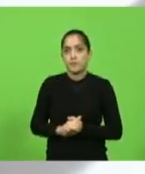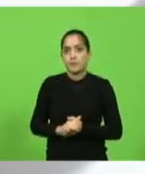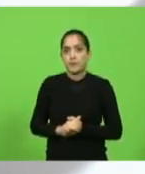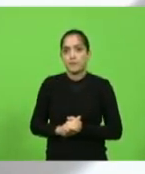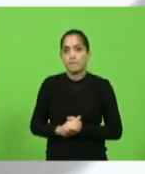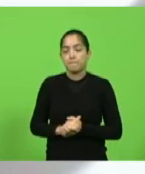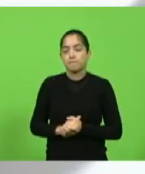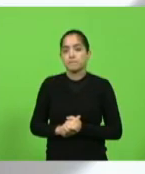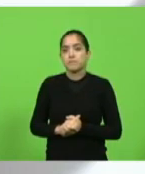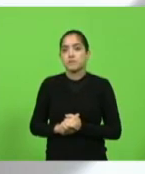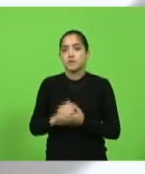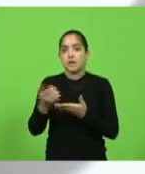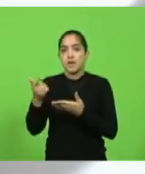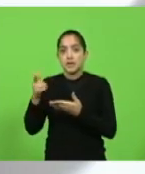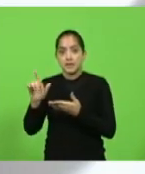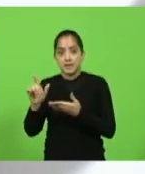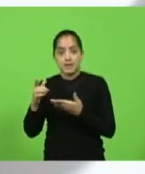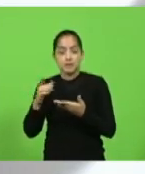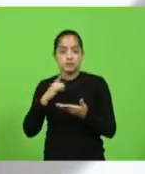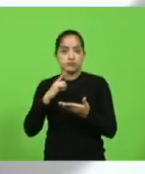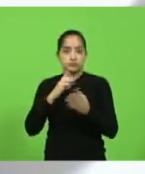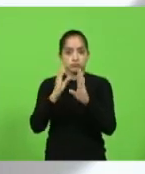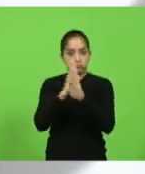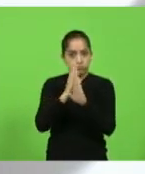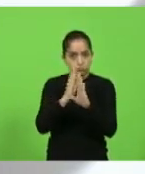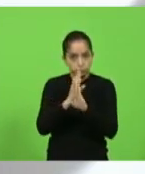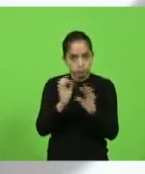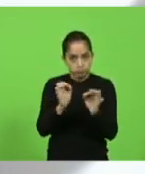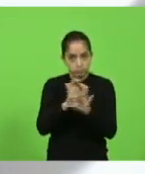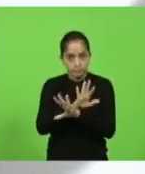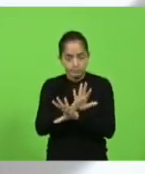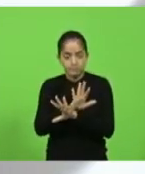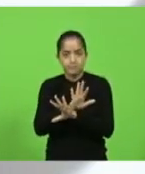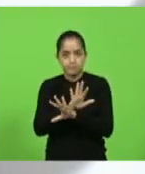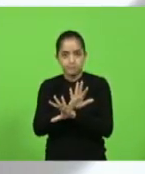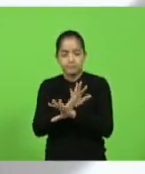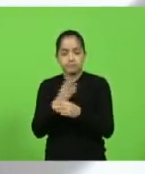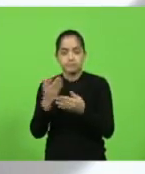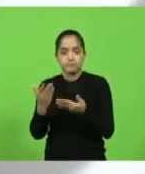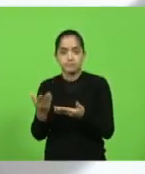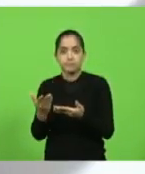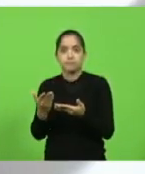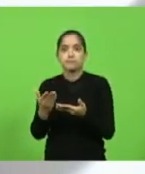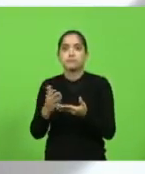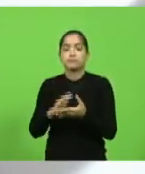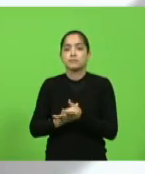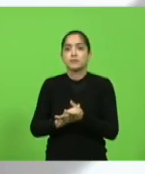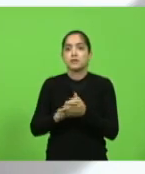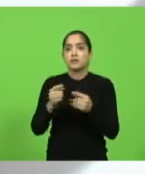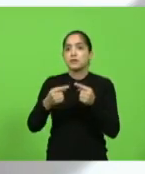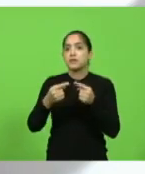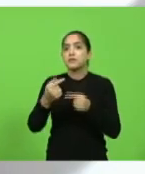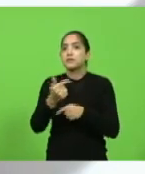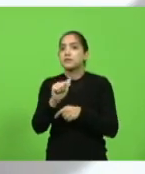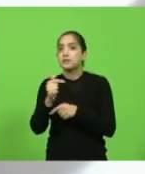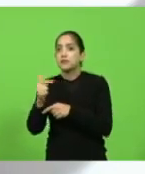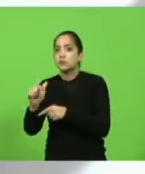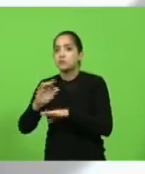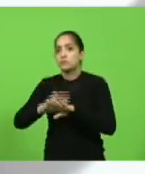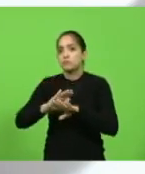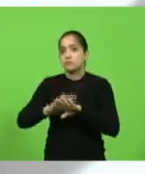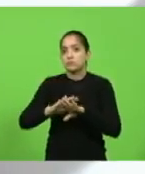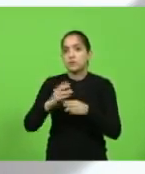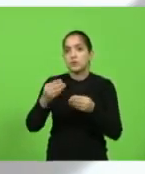outro, caso a via apurativa tivesse concluído taxativamente pela inexistência de autoria ou